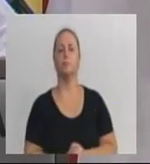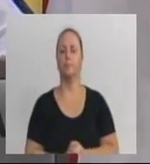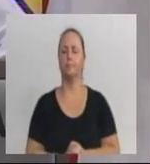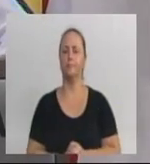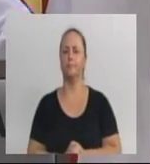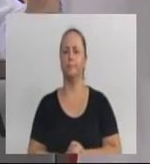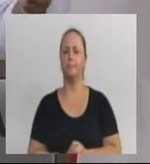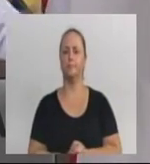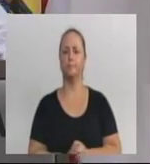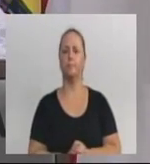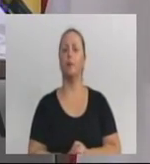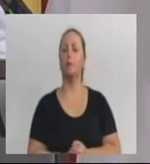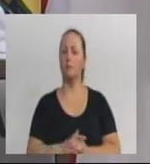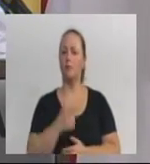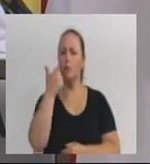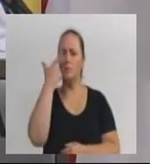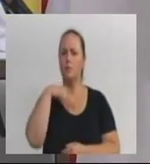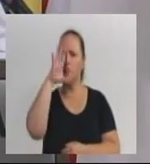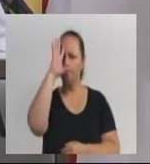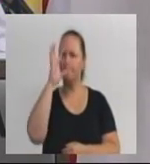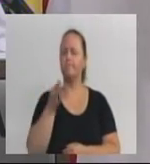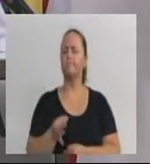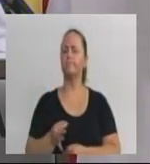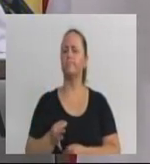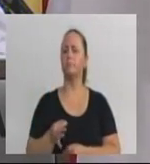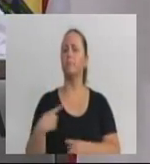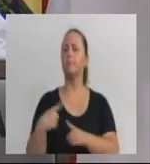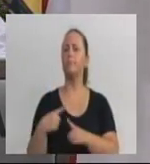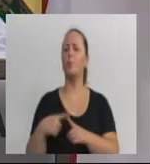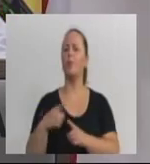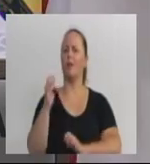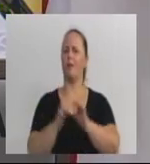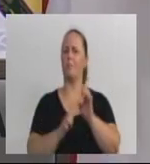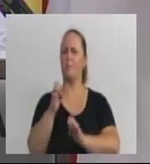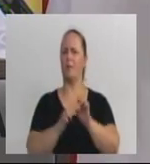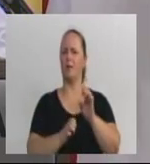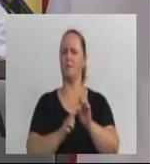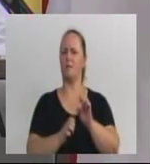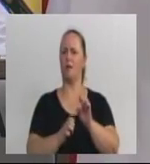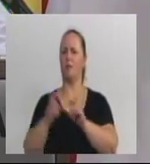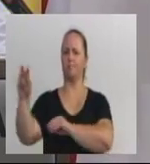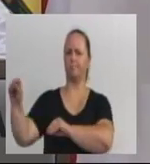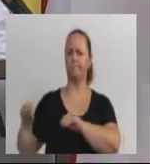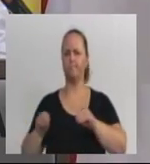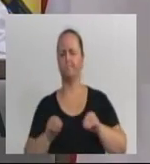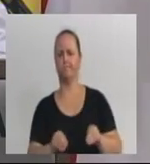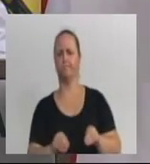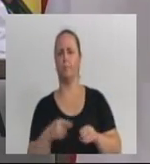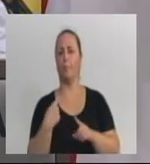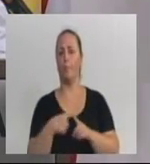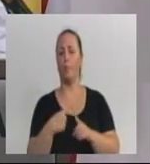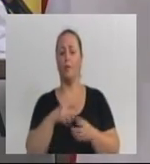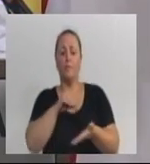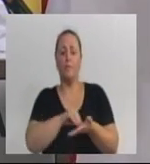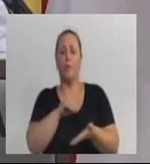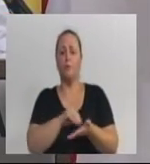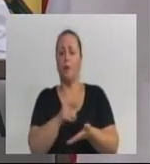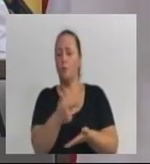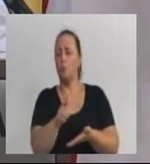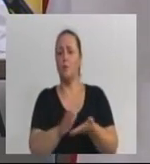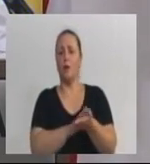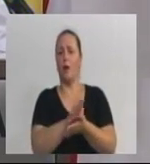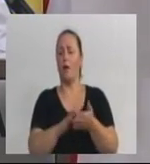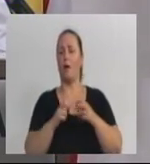Zé. Compreenderam, né, o motivo, por que essa empresa veio? Ela veio para superar a falta de ônibus na nossa cidade. Ela veio para